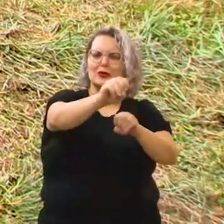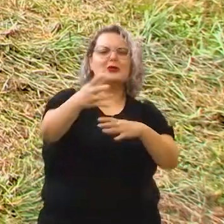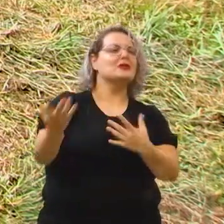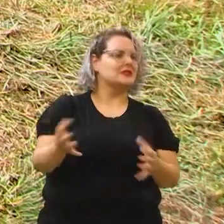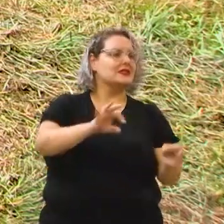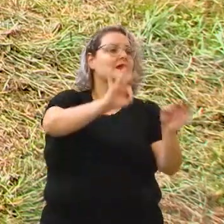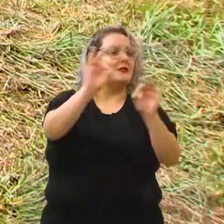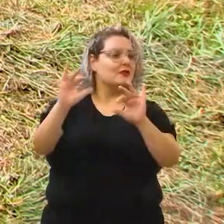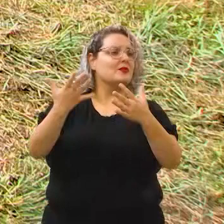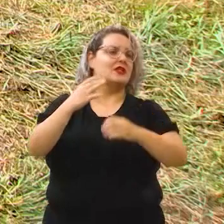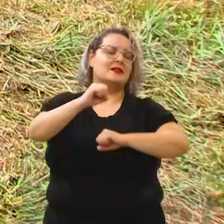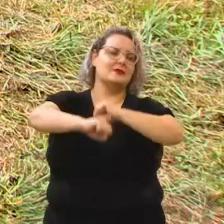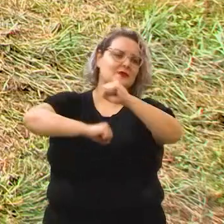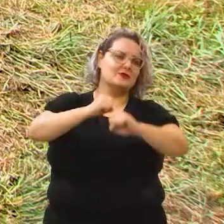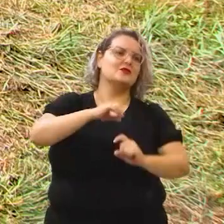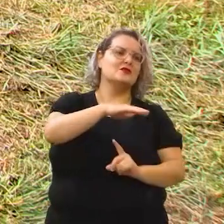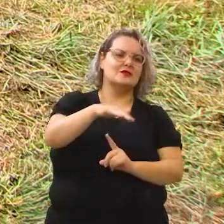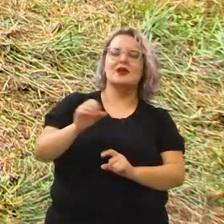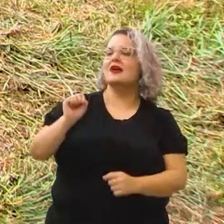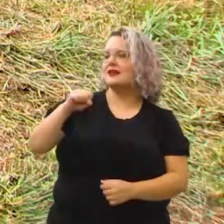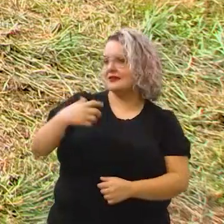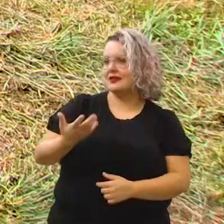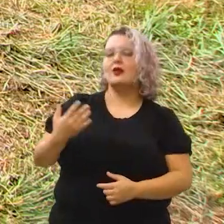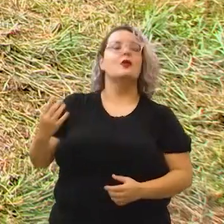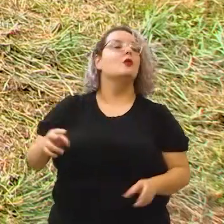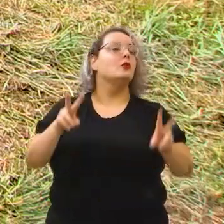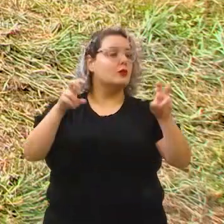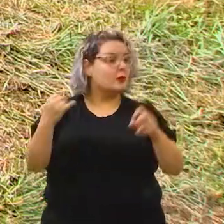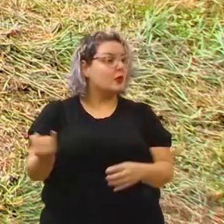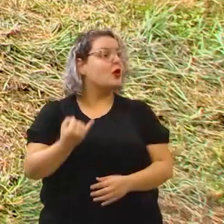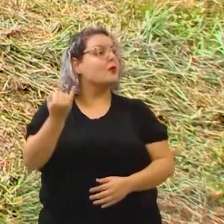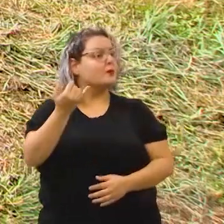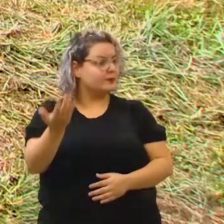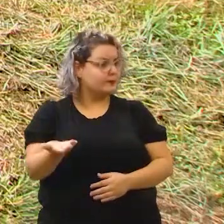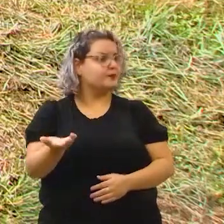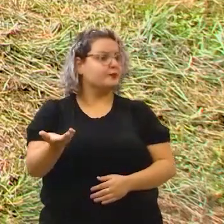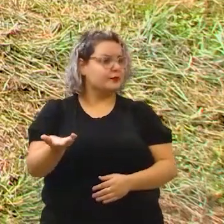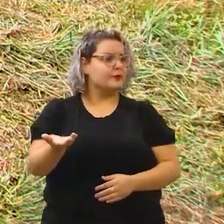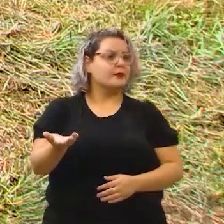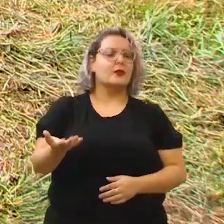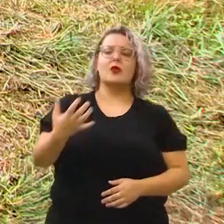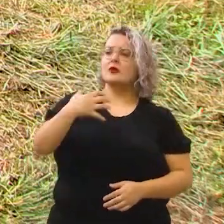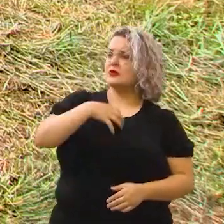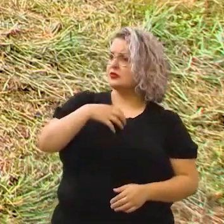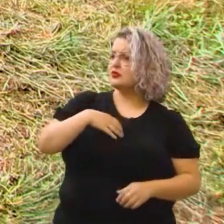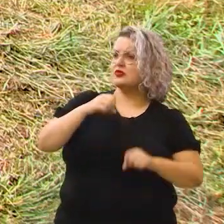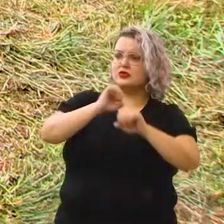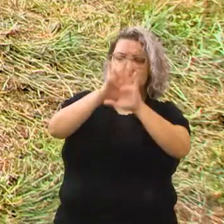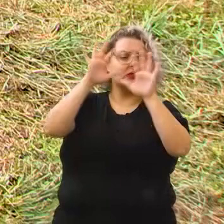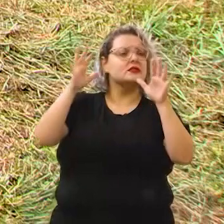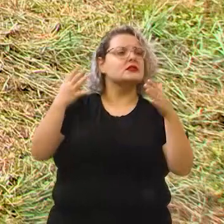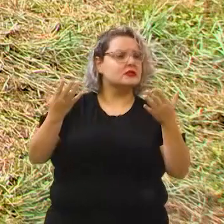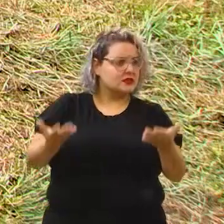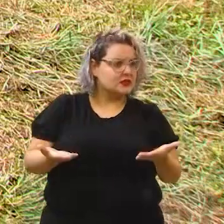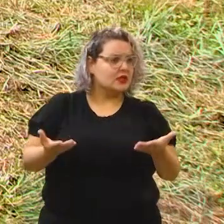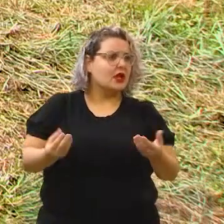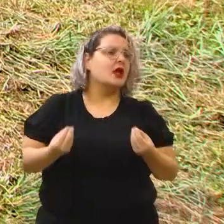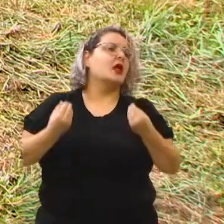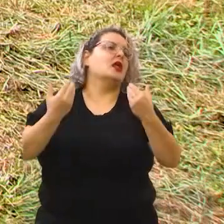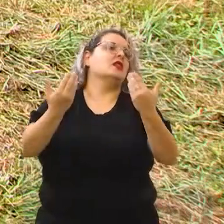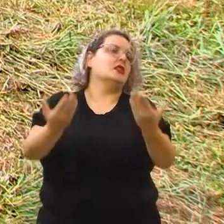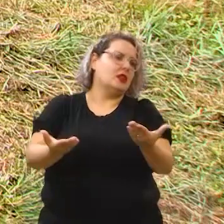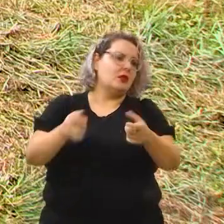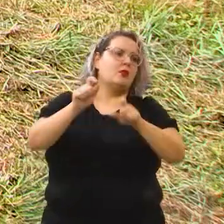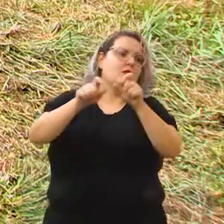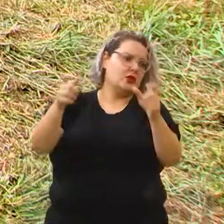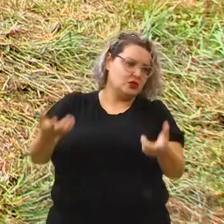de casa que está acompanhando o Giro Ambiental, um assunto extremamente importante e você de forma esclarecedora, não é?